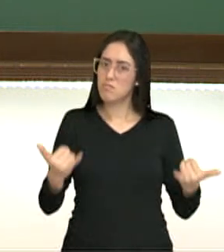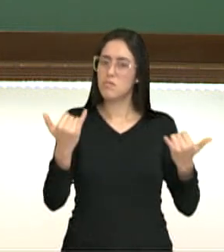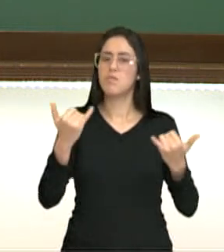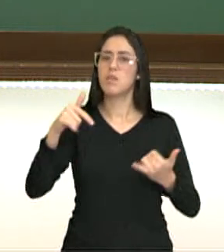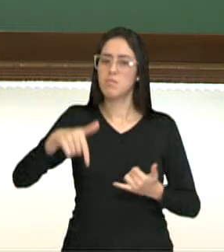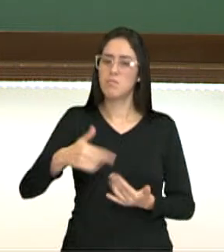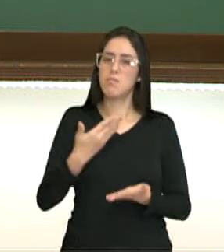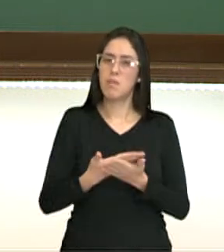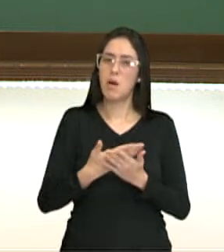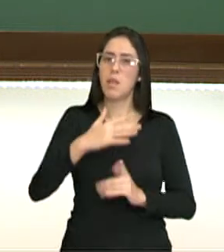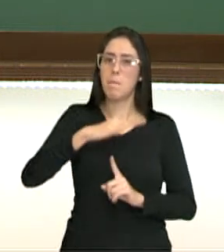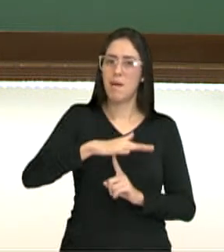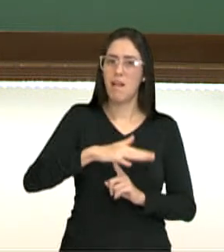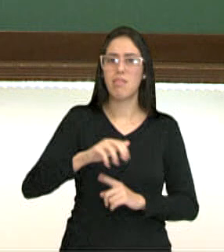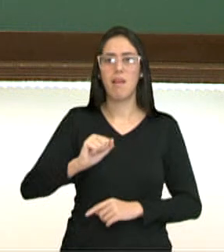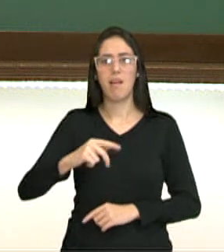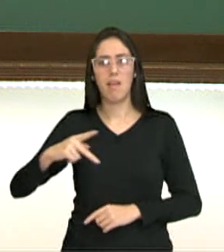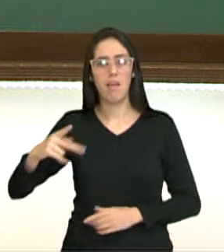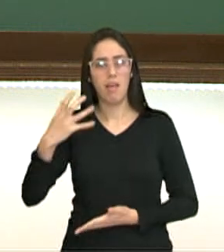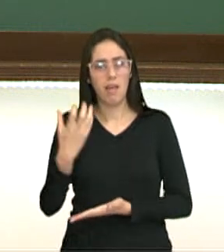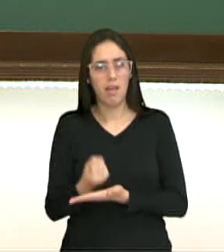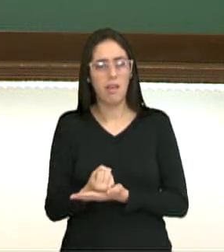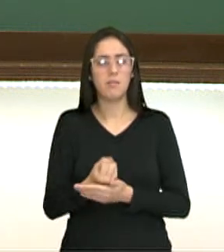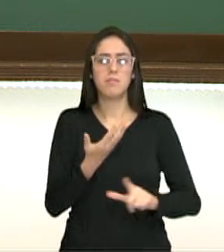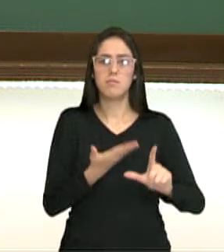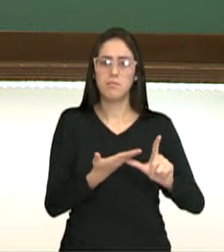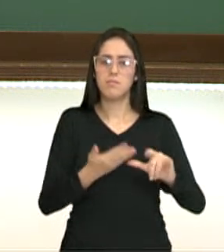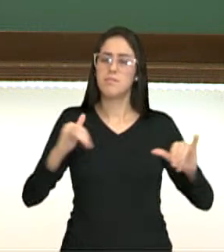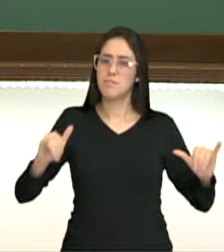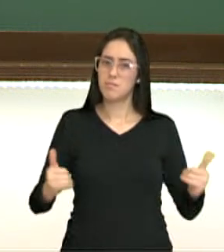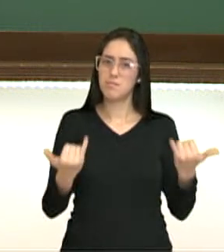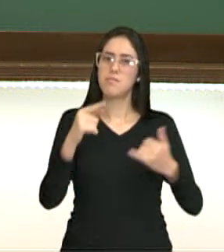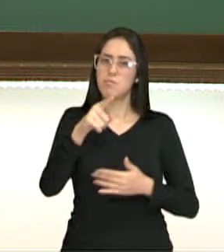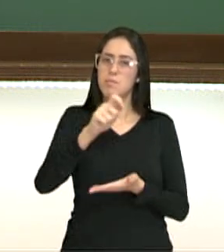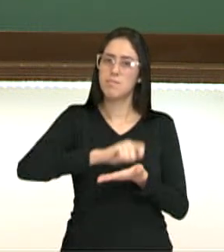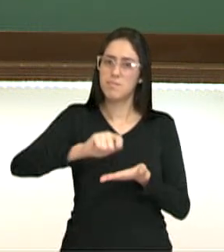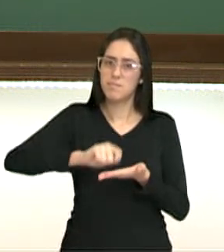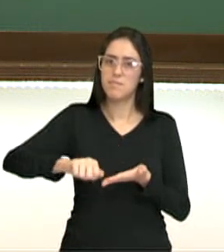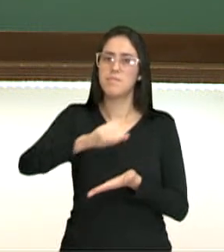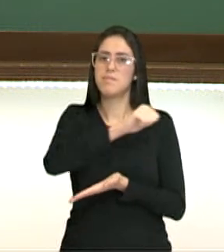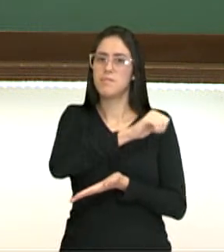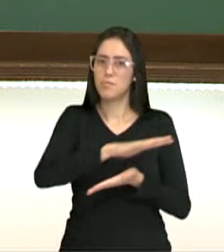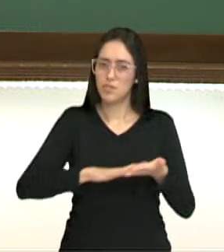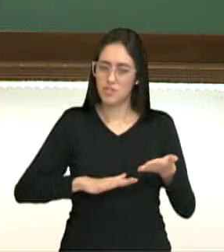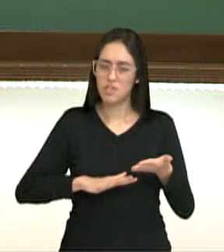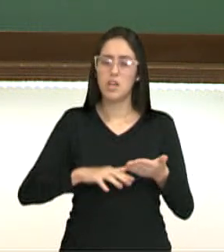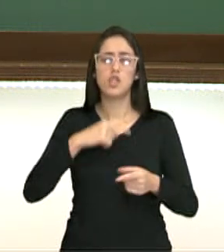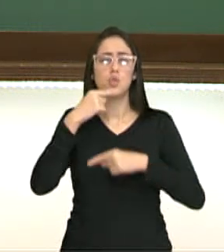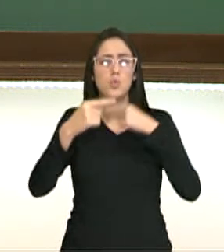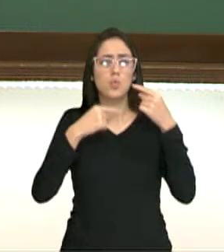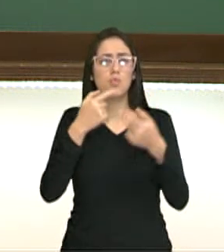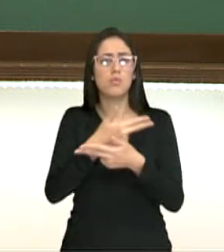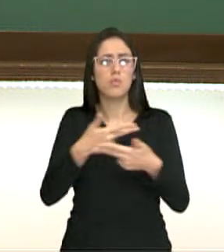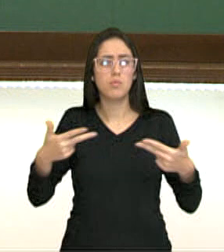Paraná, aplicativo Google Classroom. Façam aí as atividades. Qualquer